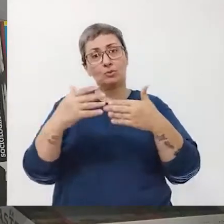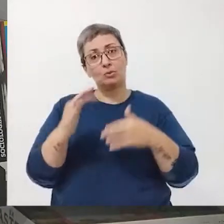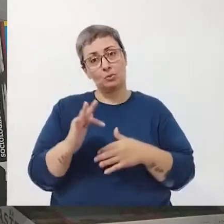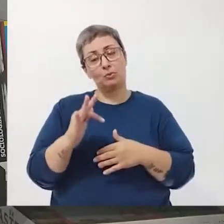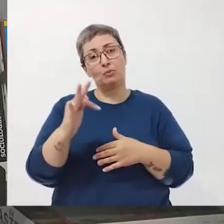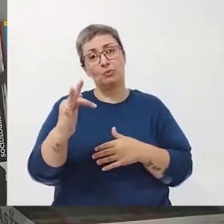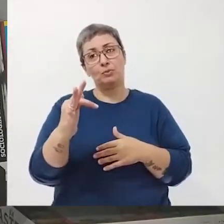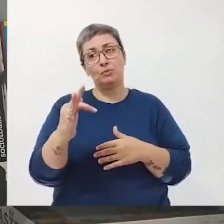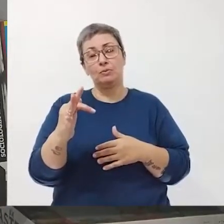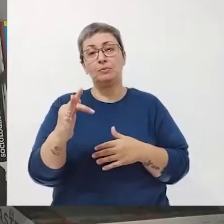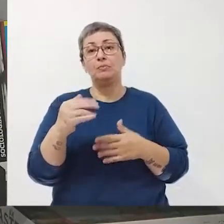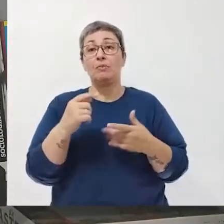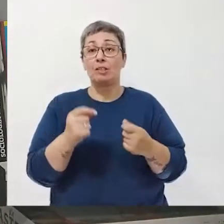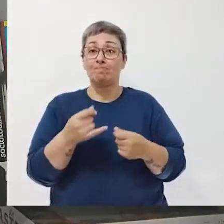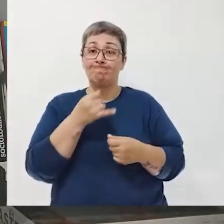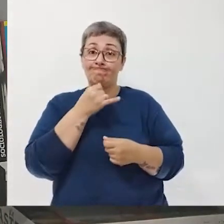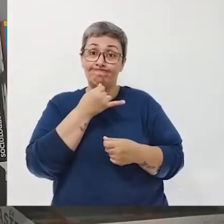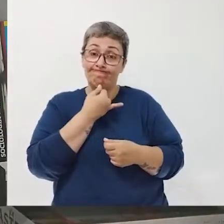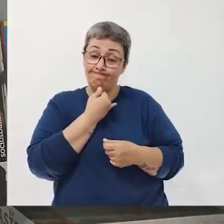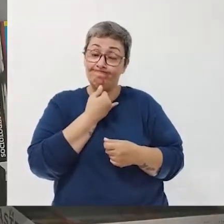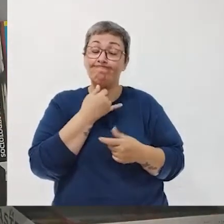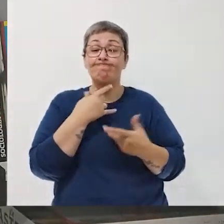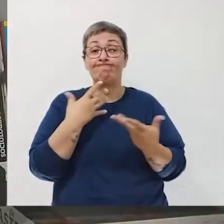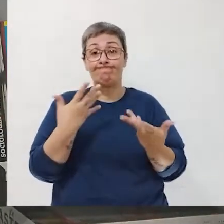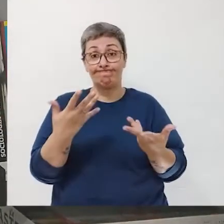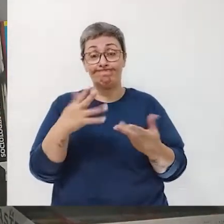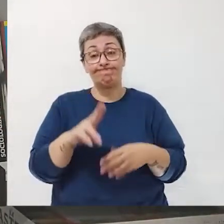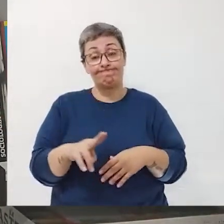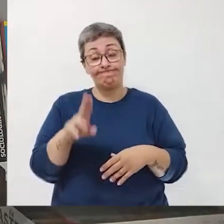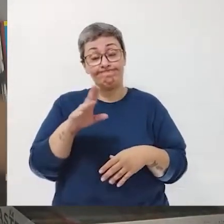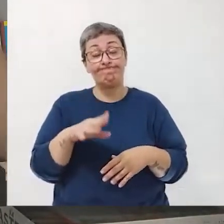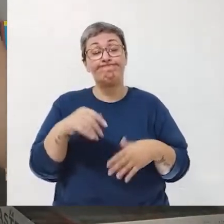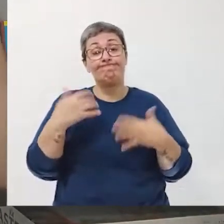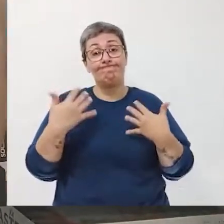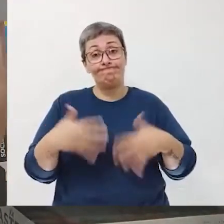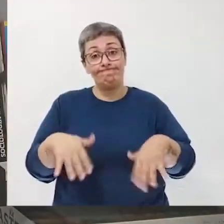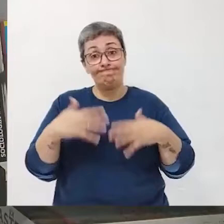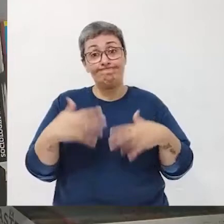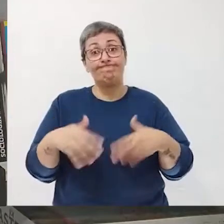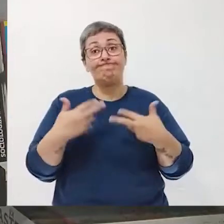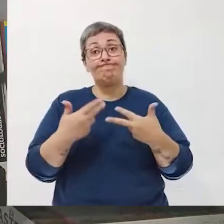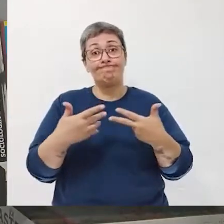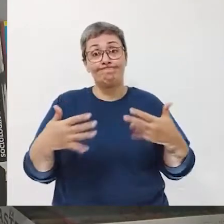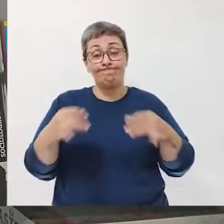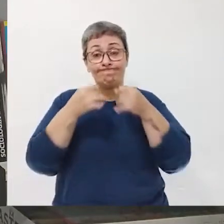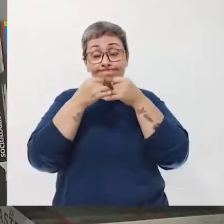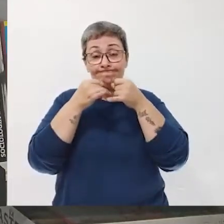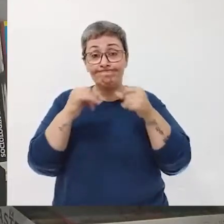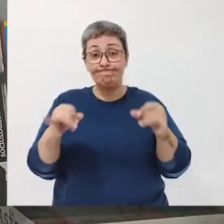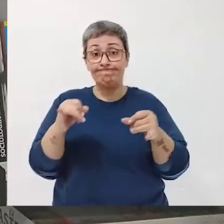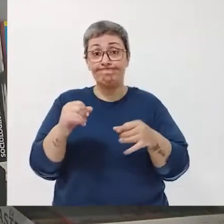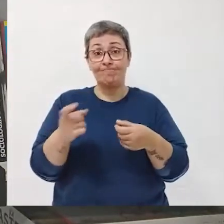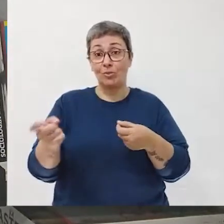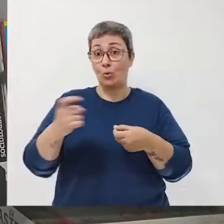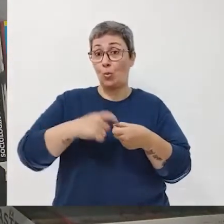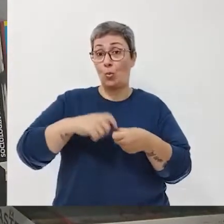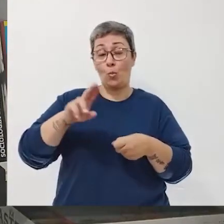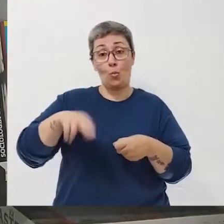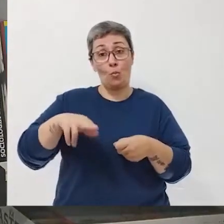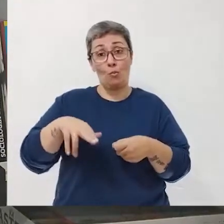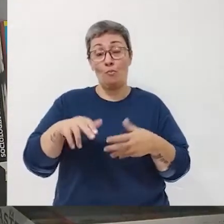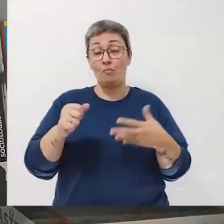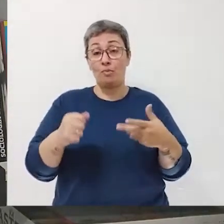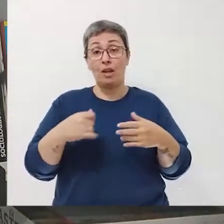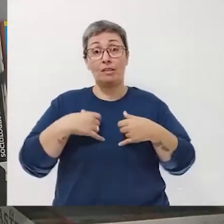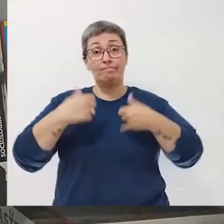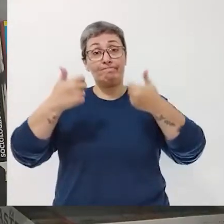futuro. Infelizmente, a gente utiliza atualmente muito recurso energético não renovável, como a gente